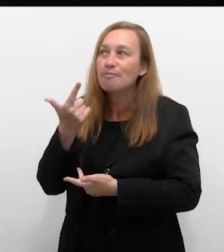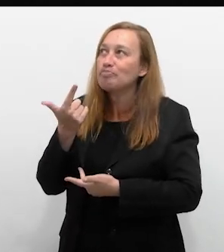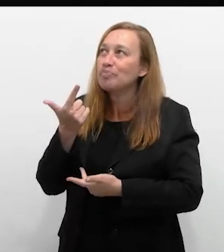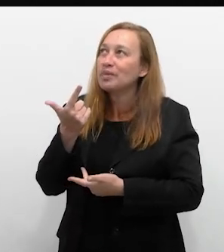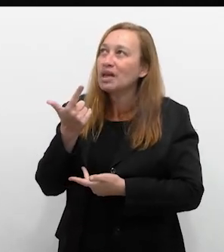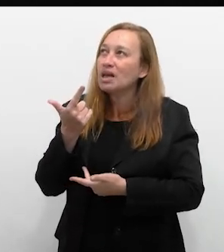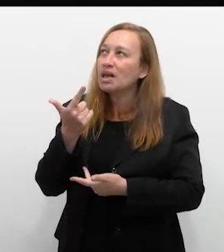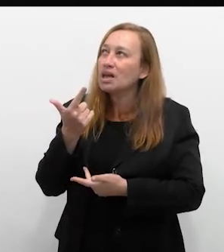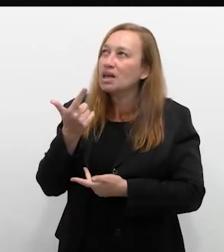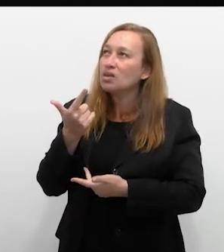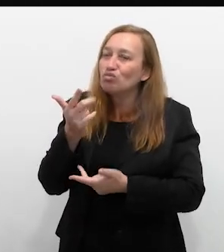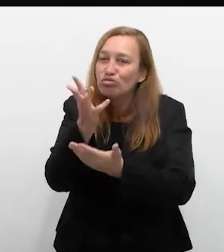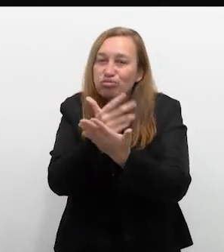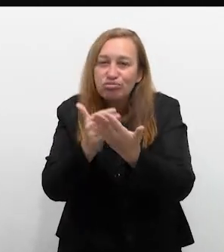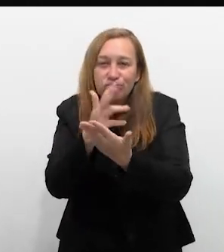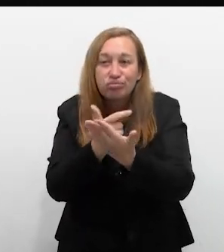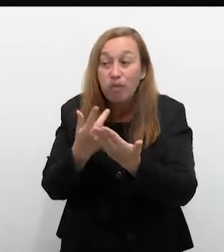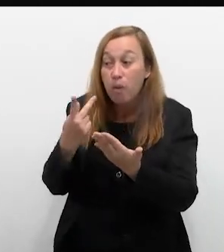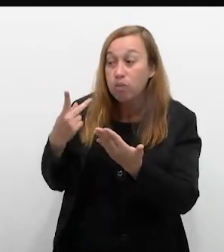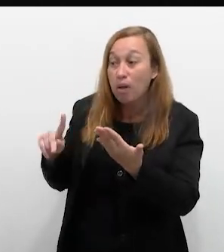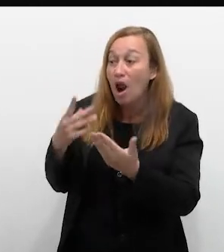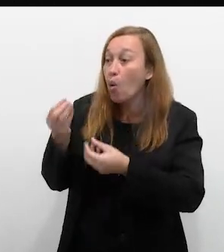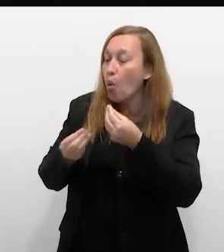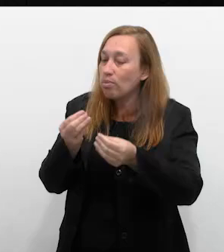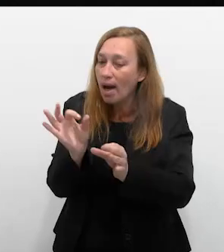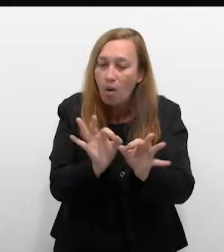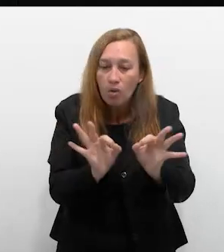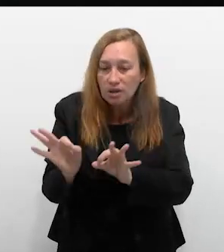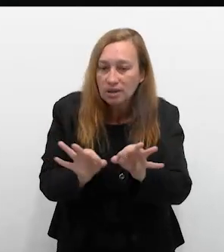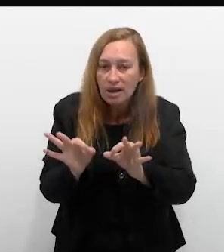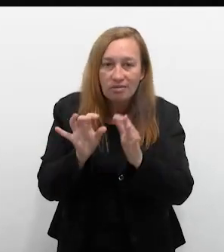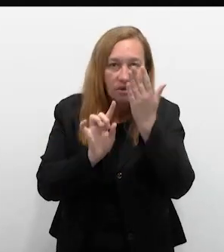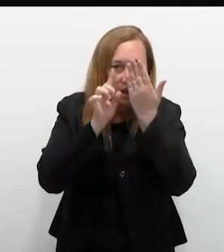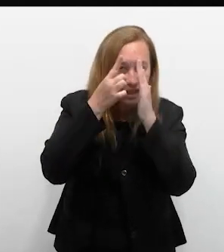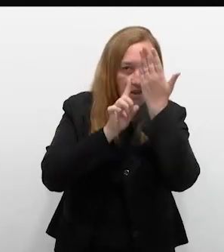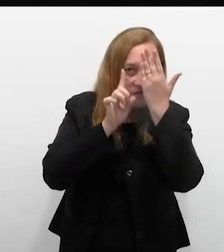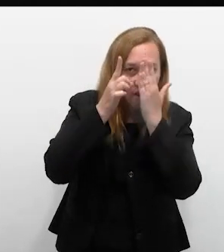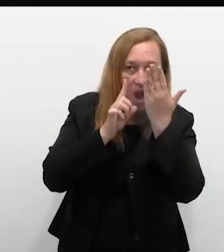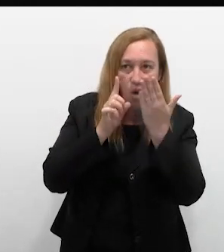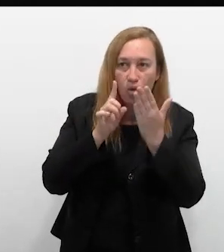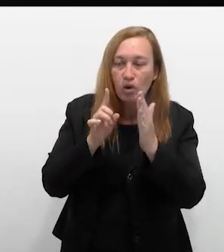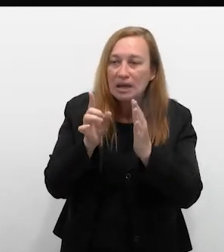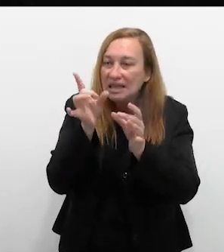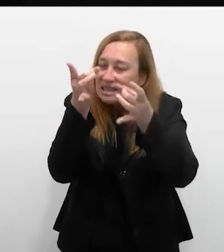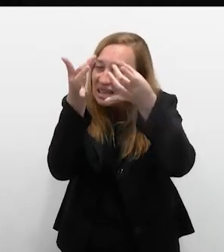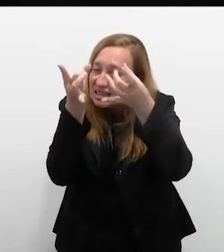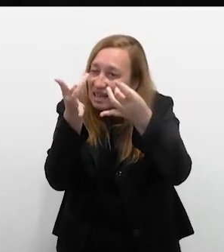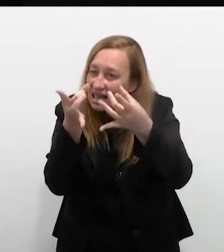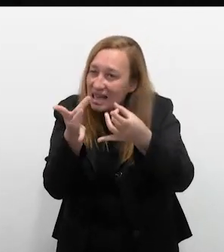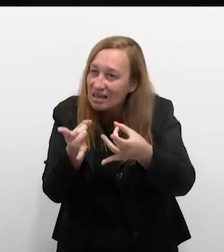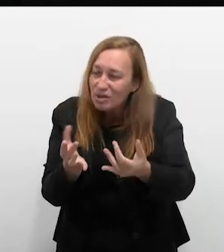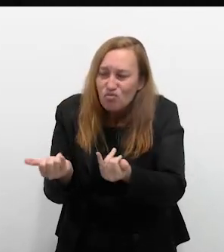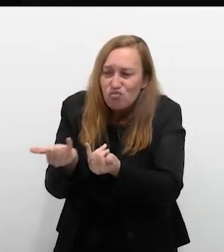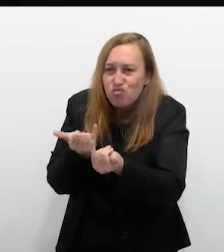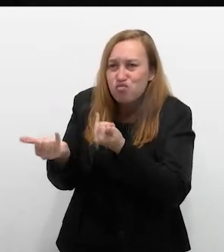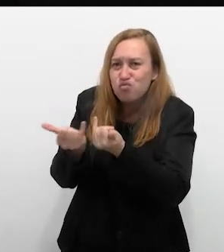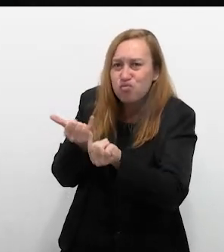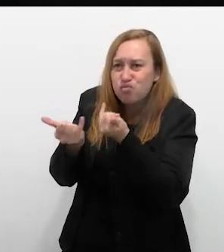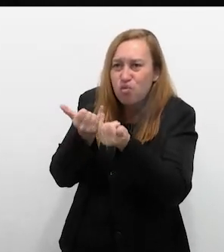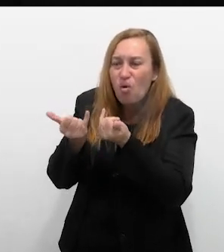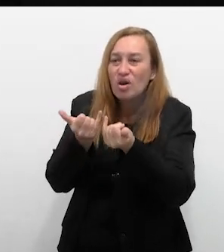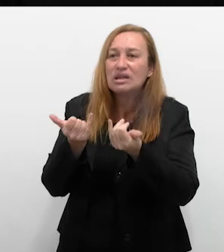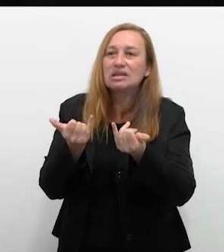exemplo, né, na maneira que eu vejo a composição dos desenhos dela, a maneira como ela organizava o carnaval, o nível de detalhamento